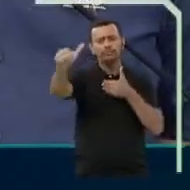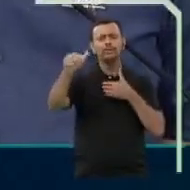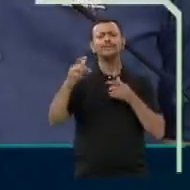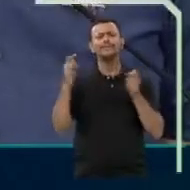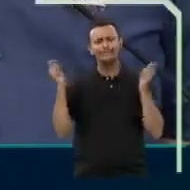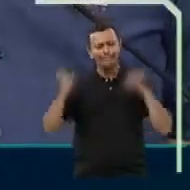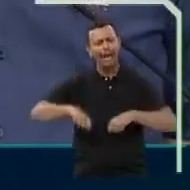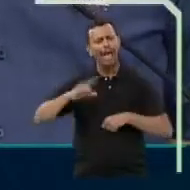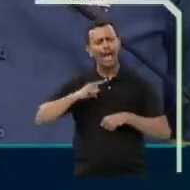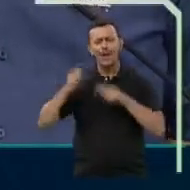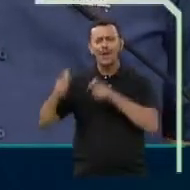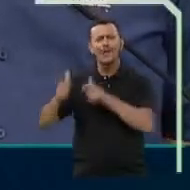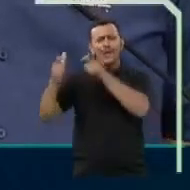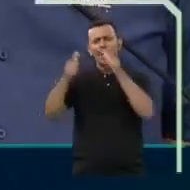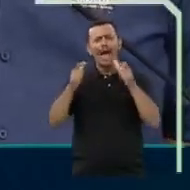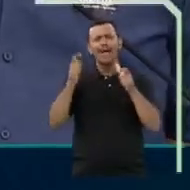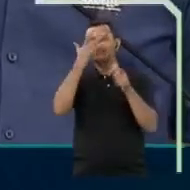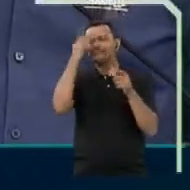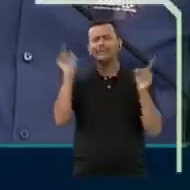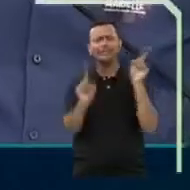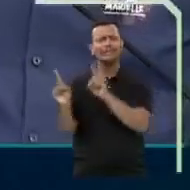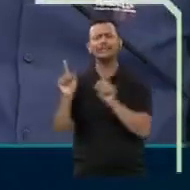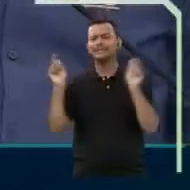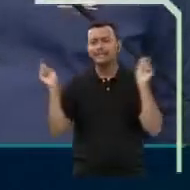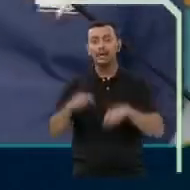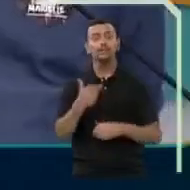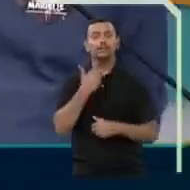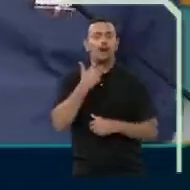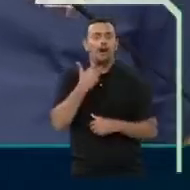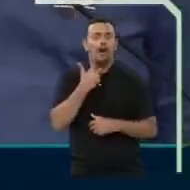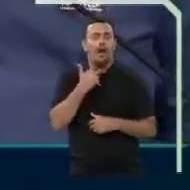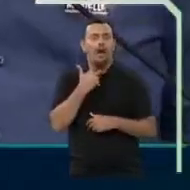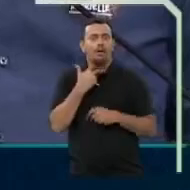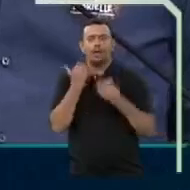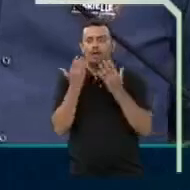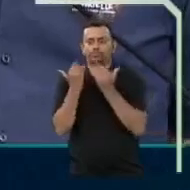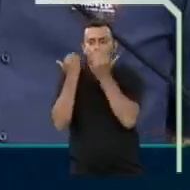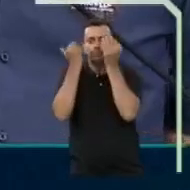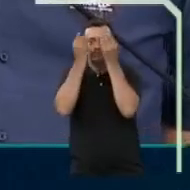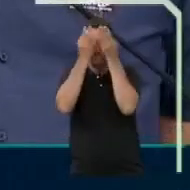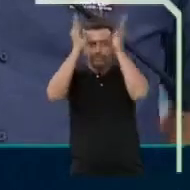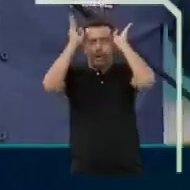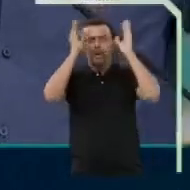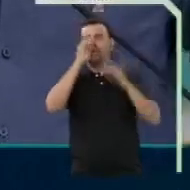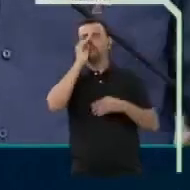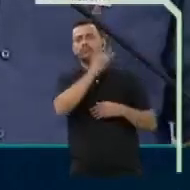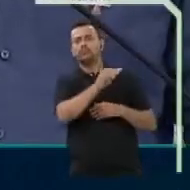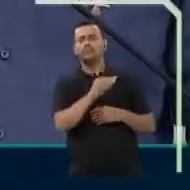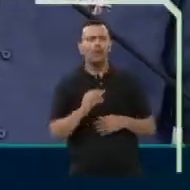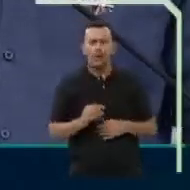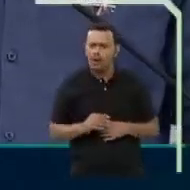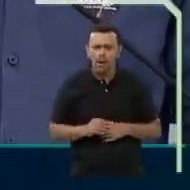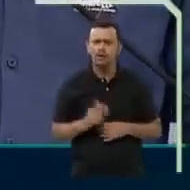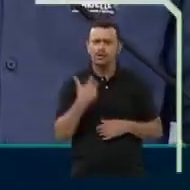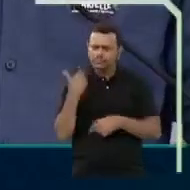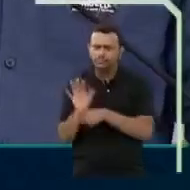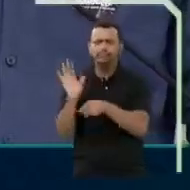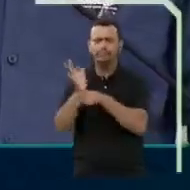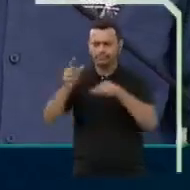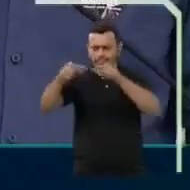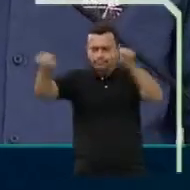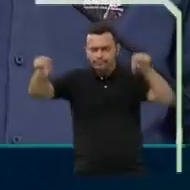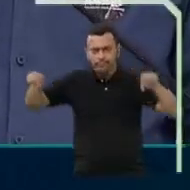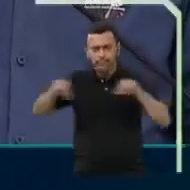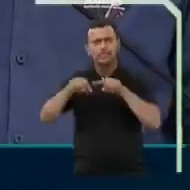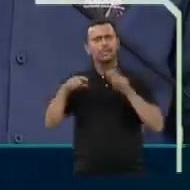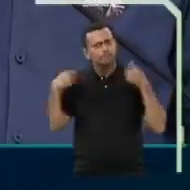seus índios à mercê da própria sorte. Nós vamos criar o Fundo de Regularização Fundiária para demarcar as